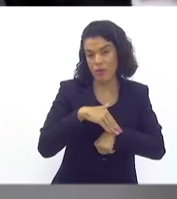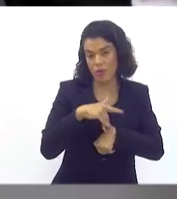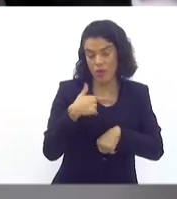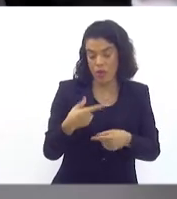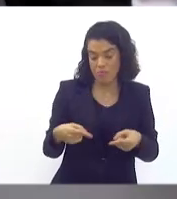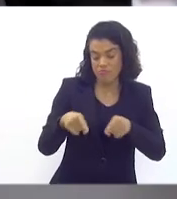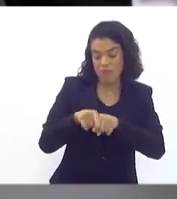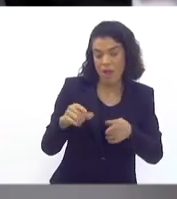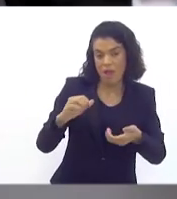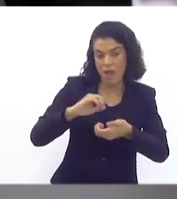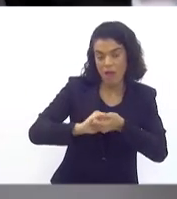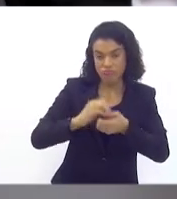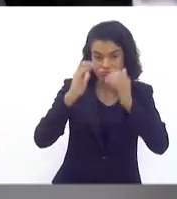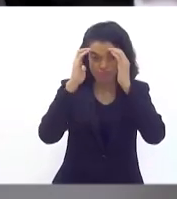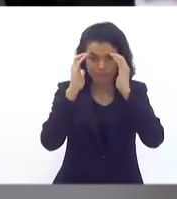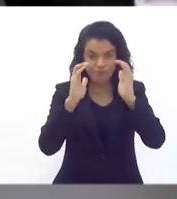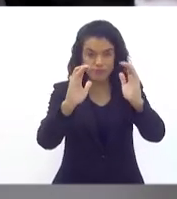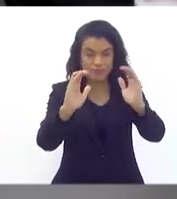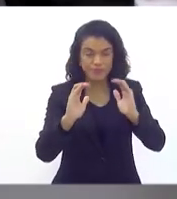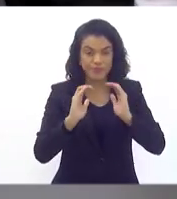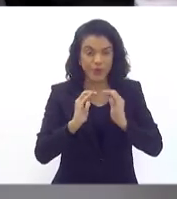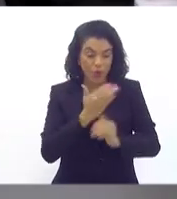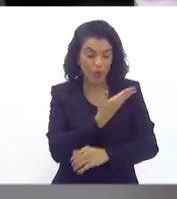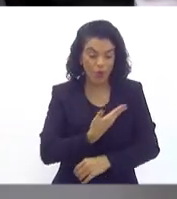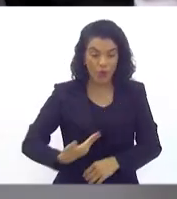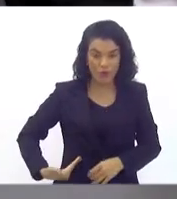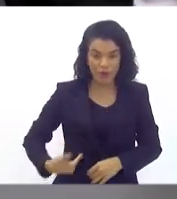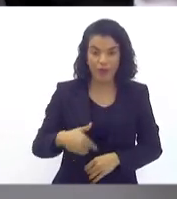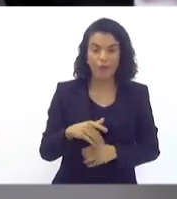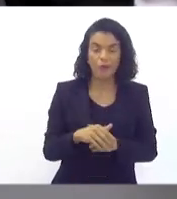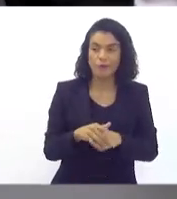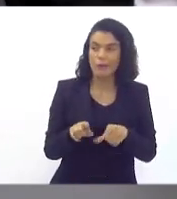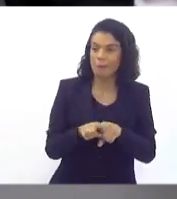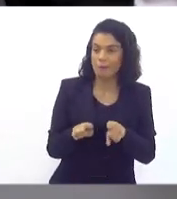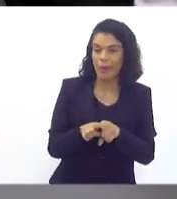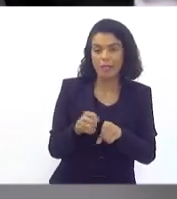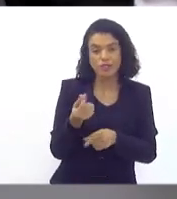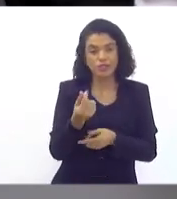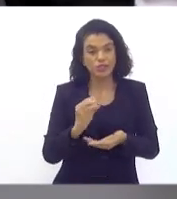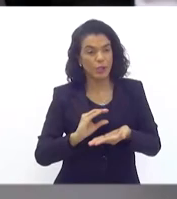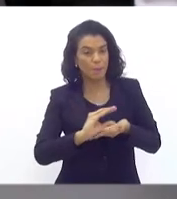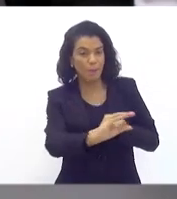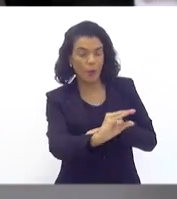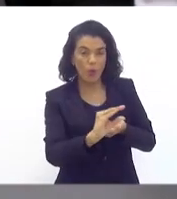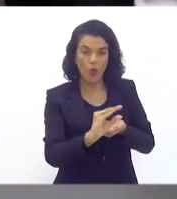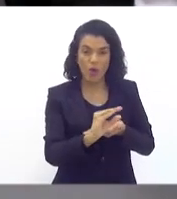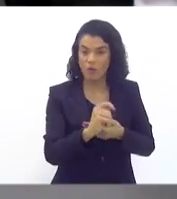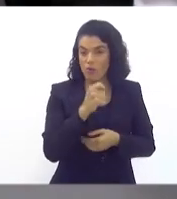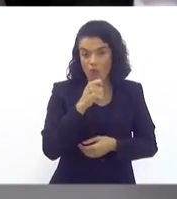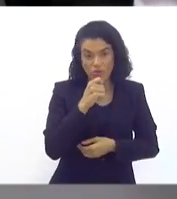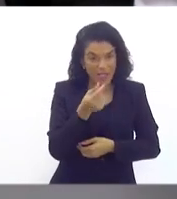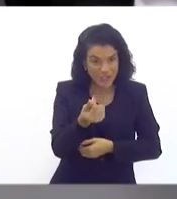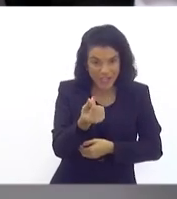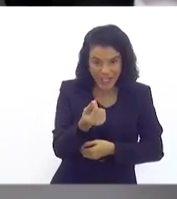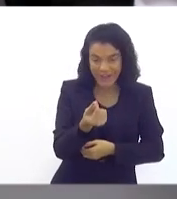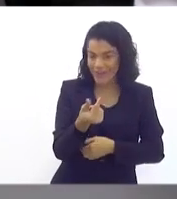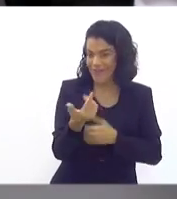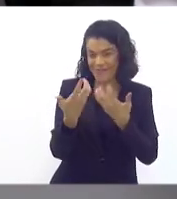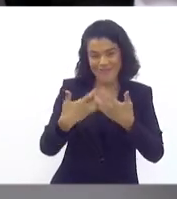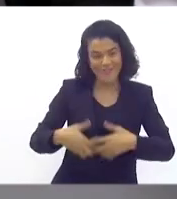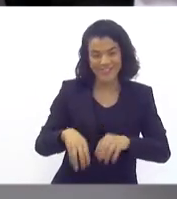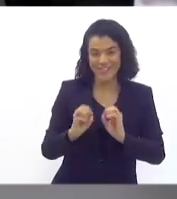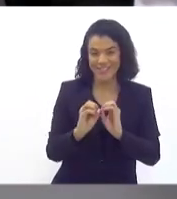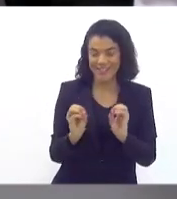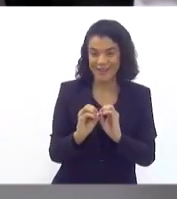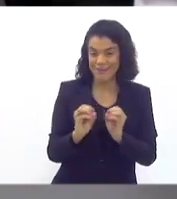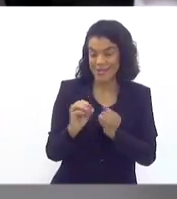parceria né e um respeito e que o governo né coloque né dinheiro para para andar sem dinheiro não funciona o